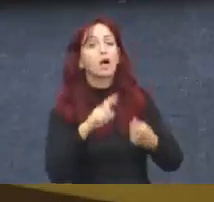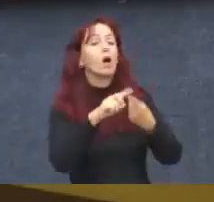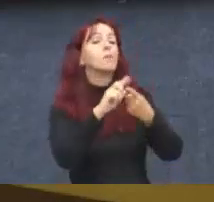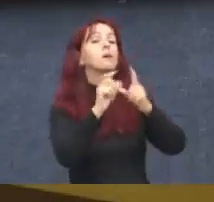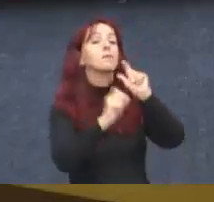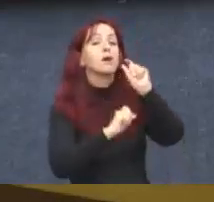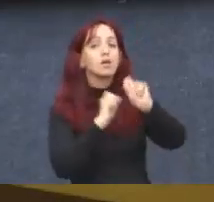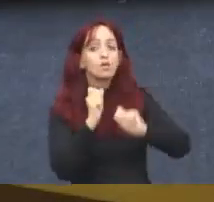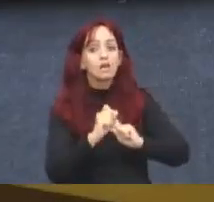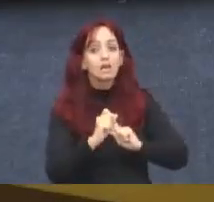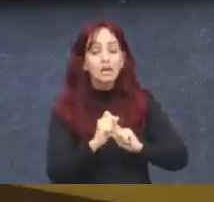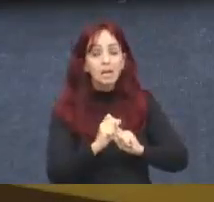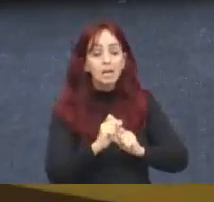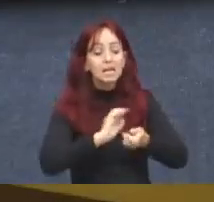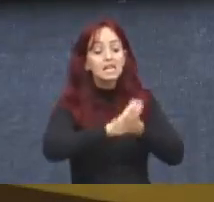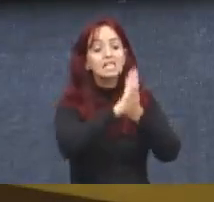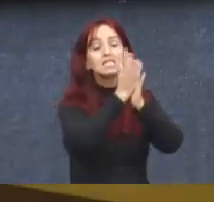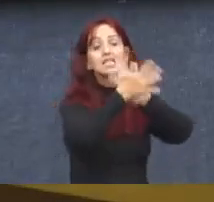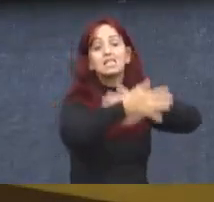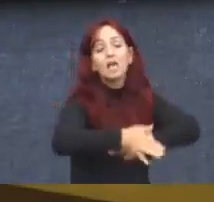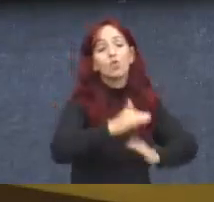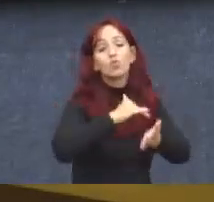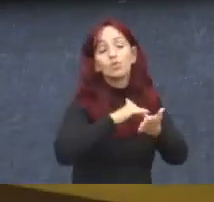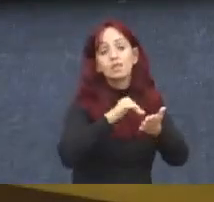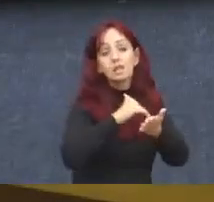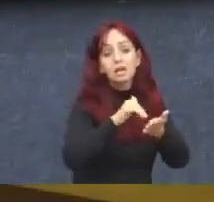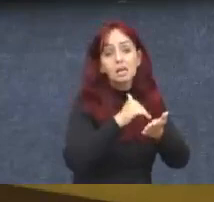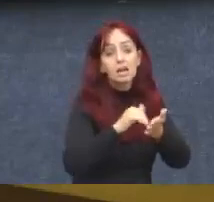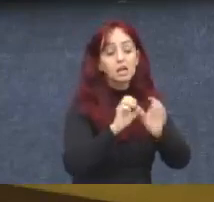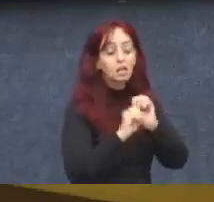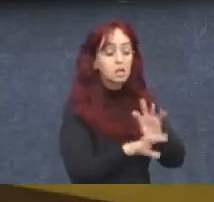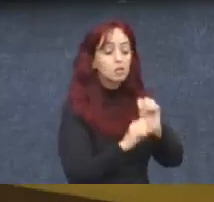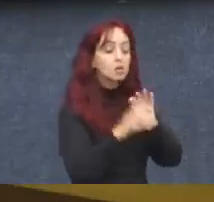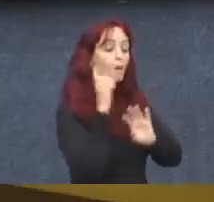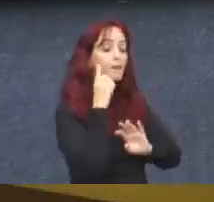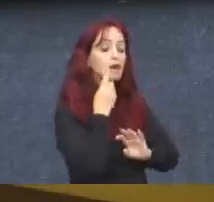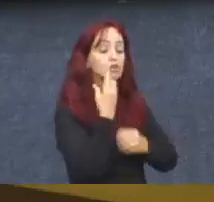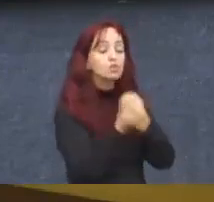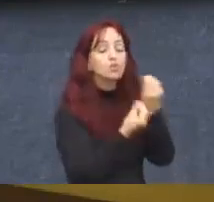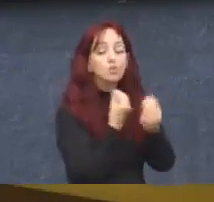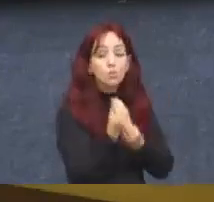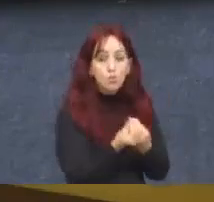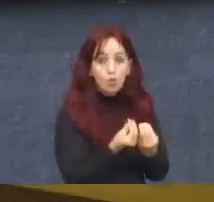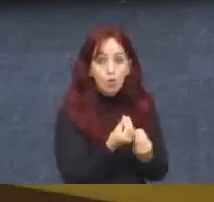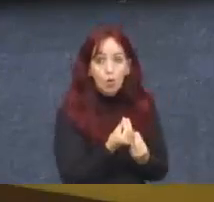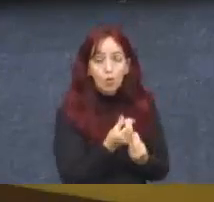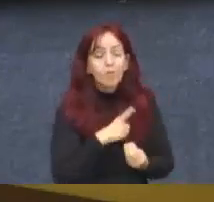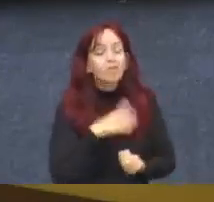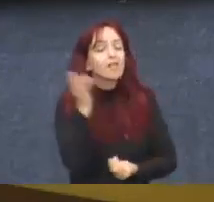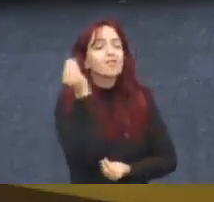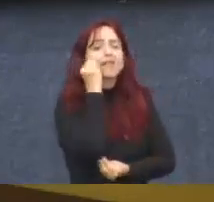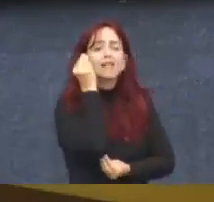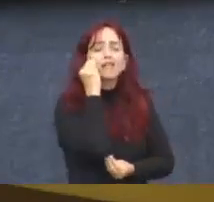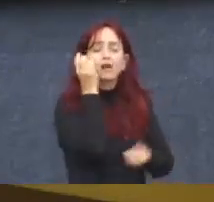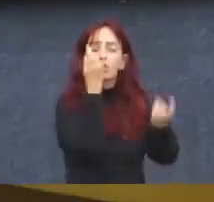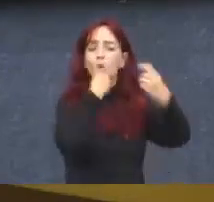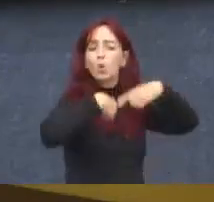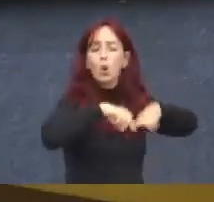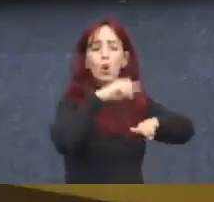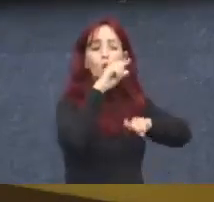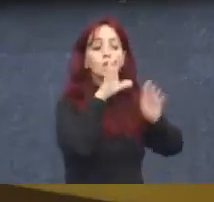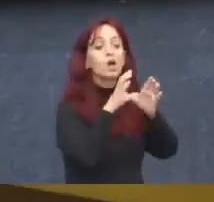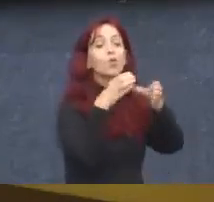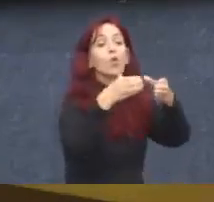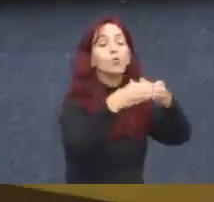aqui, extinção da Secretaria de Educação para surdos. Ou seja, está atentando contra as pessoas